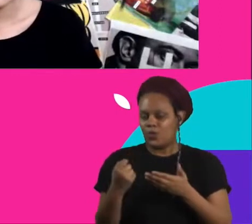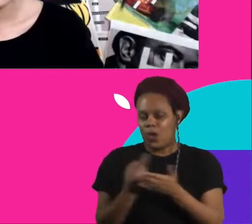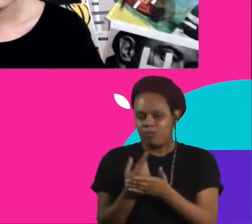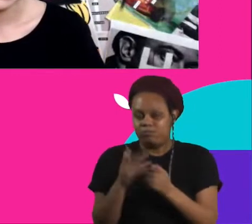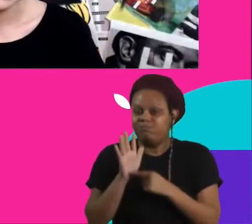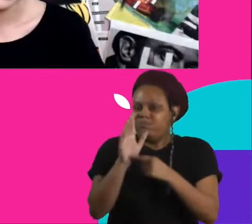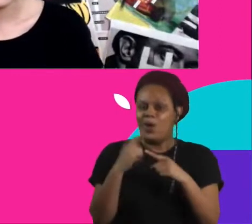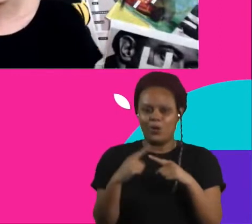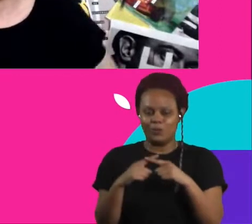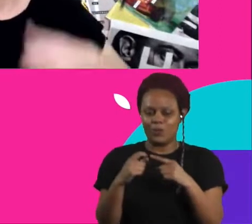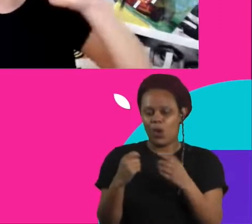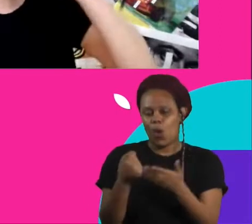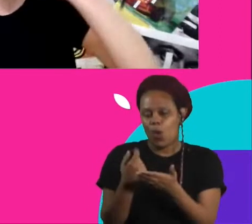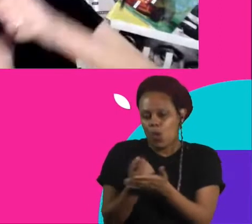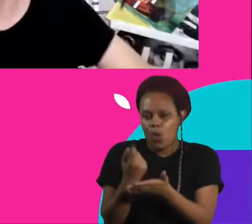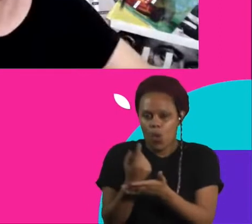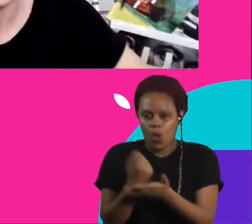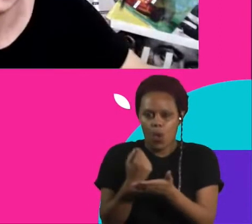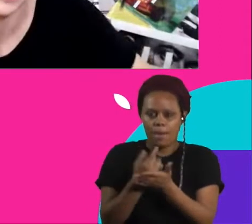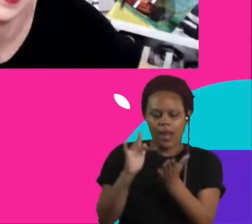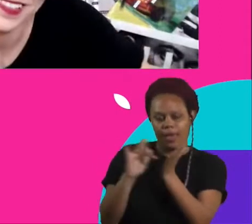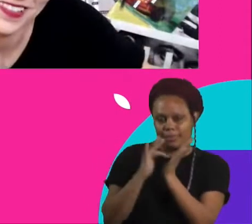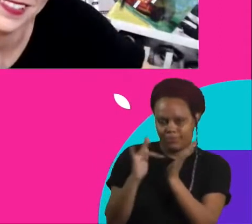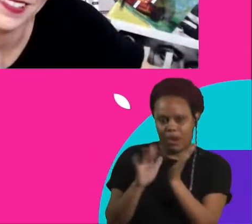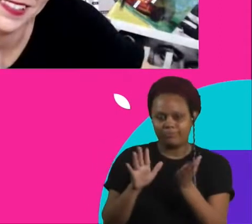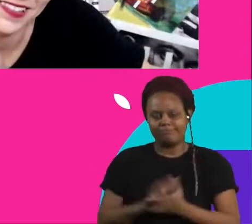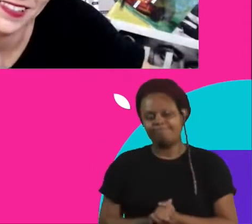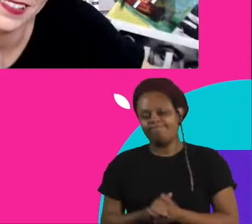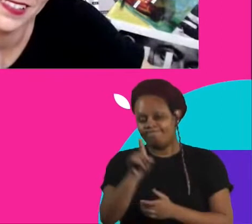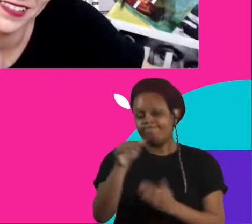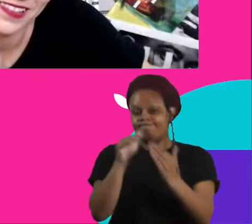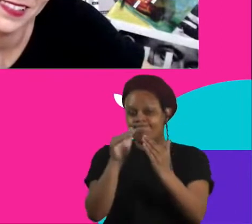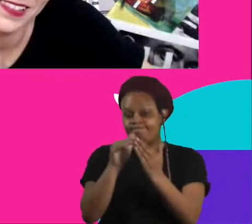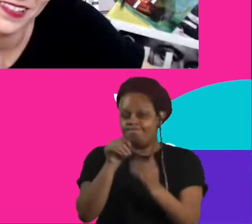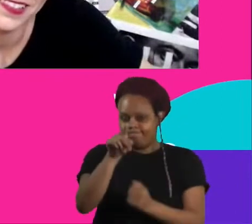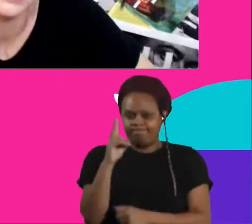eletrônico, no Kindle, mas olha que legal. Eu super concordei com essa visão que você trouxe.